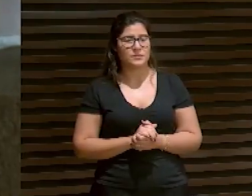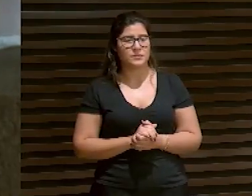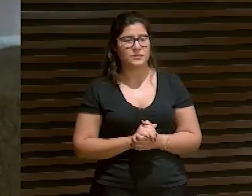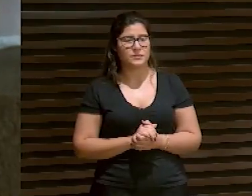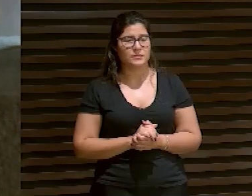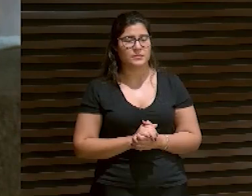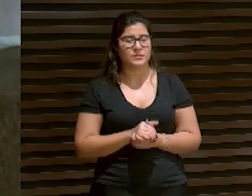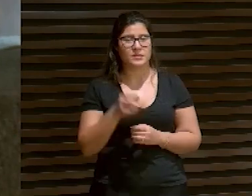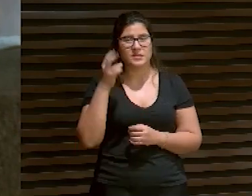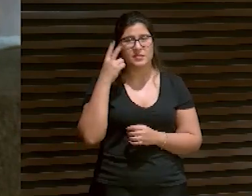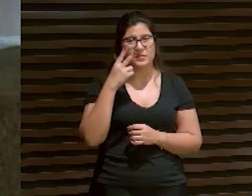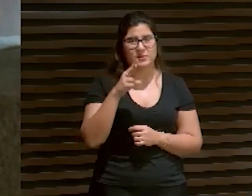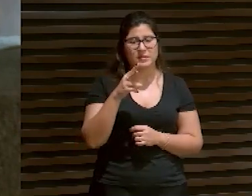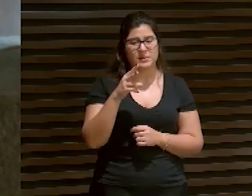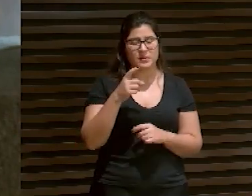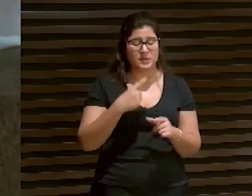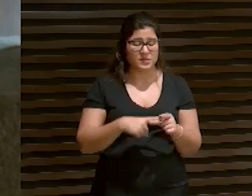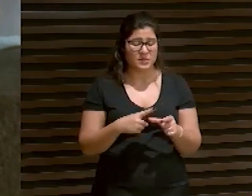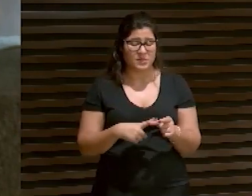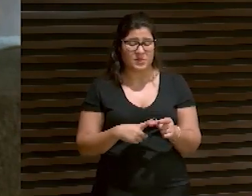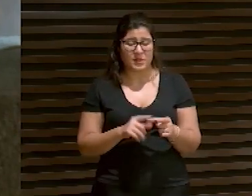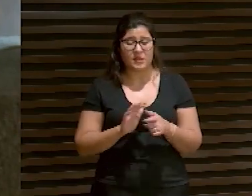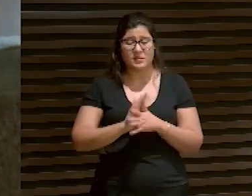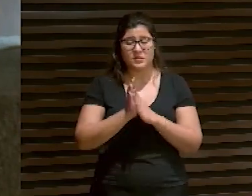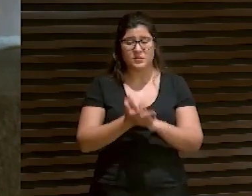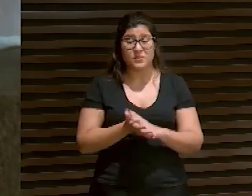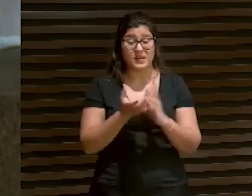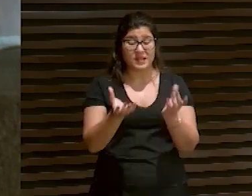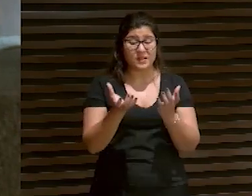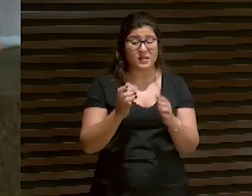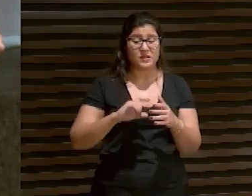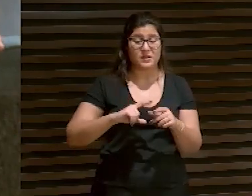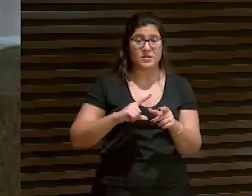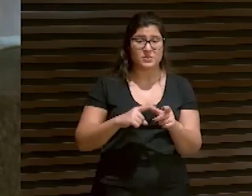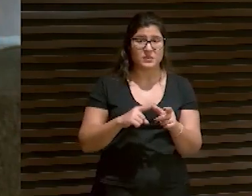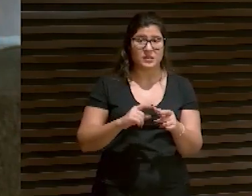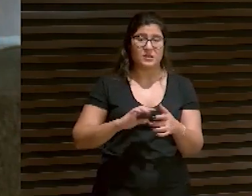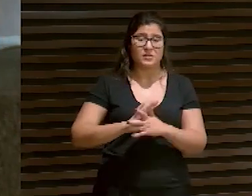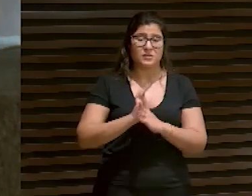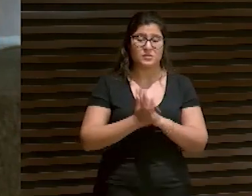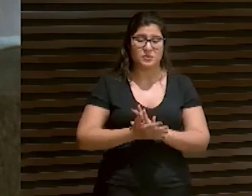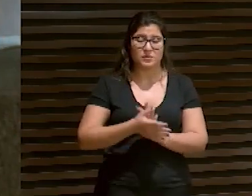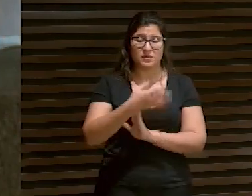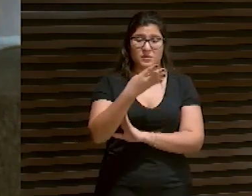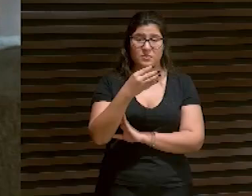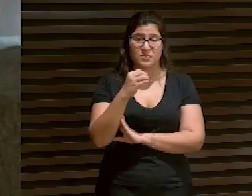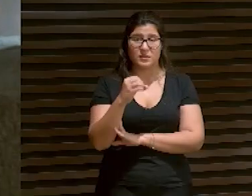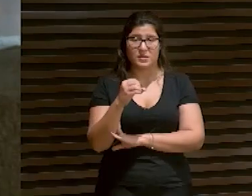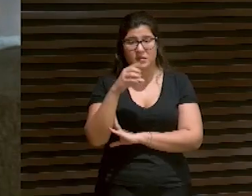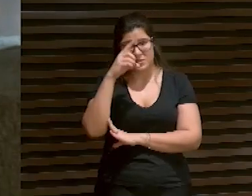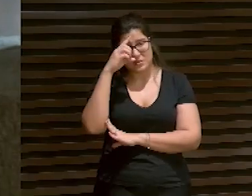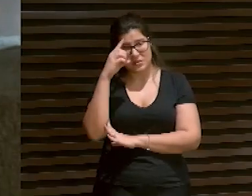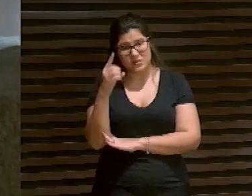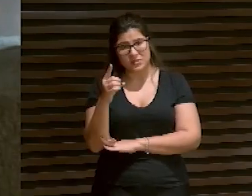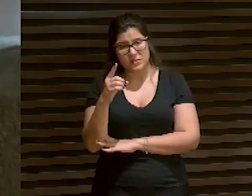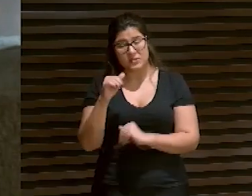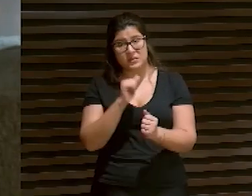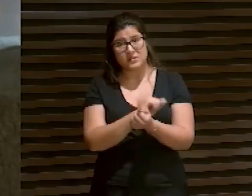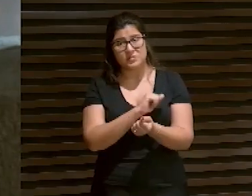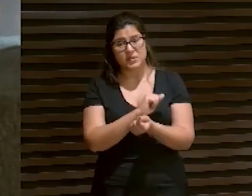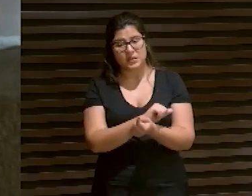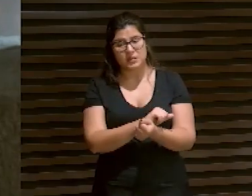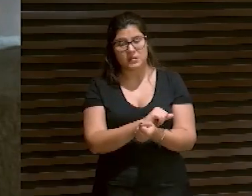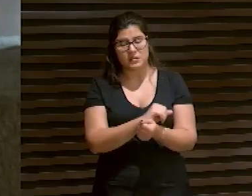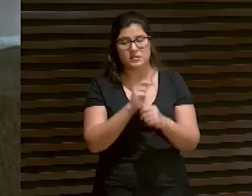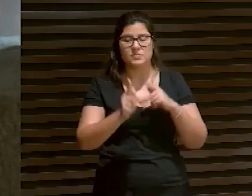ela talvez seja destruída, desejando que ela seja destruída. 40 dias aquele povo jejuando, aquele povo orando e